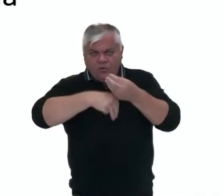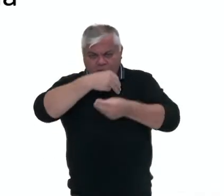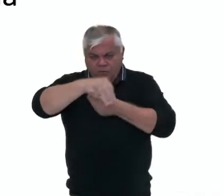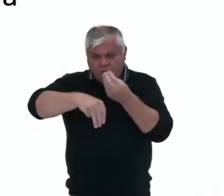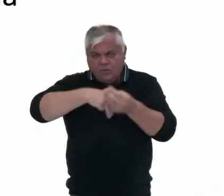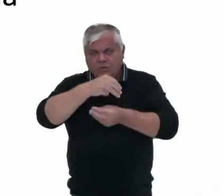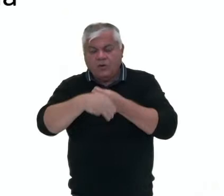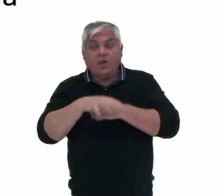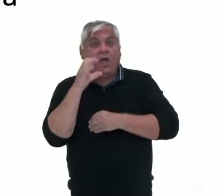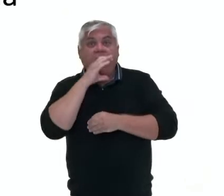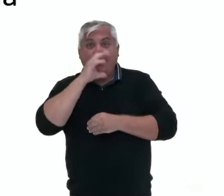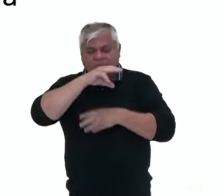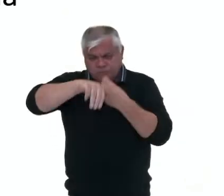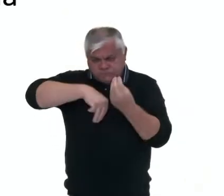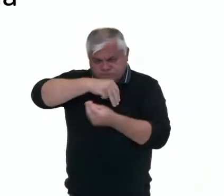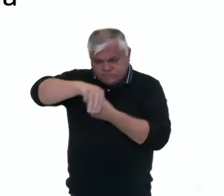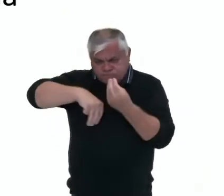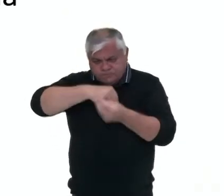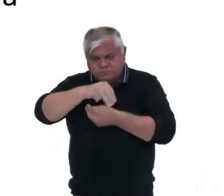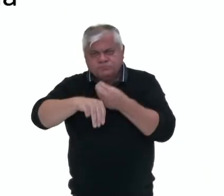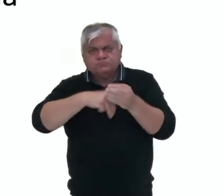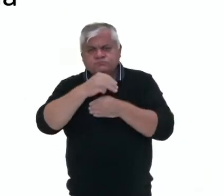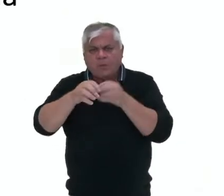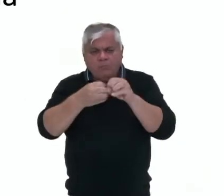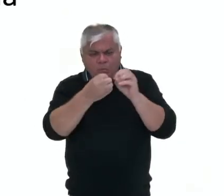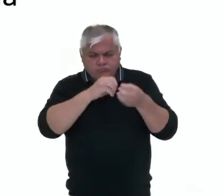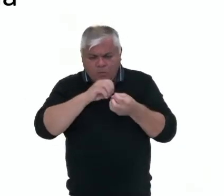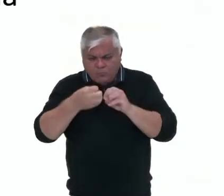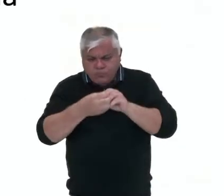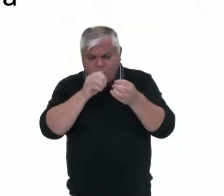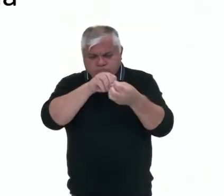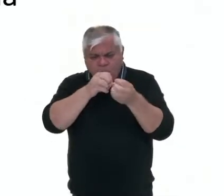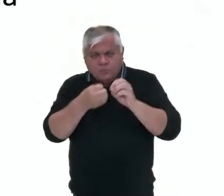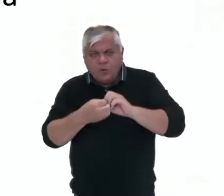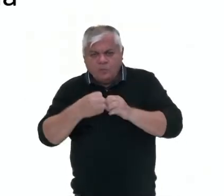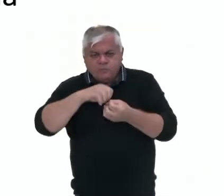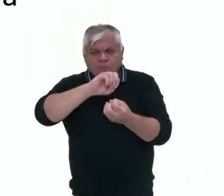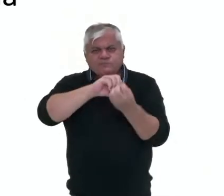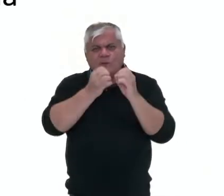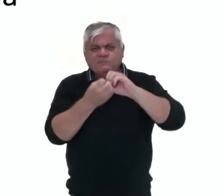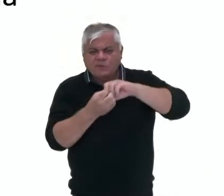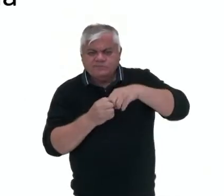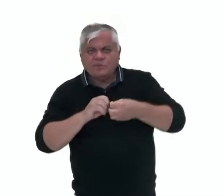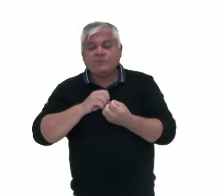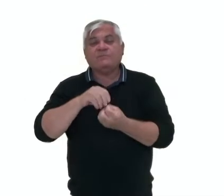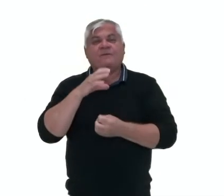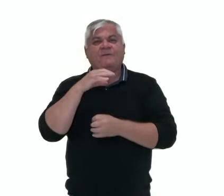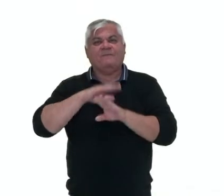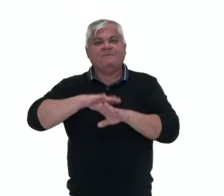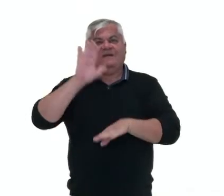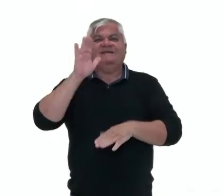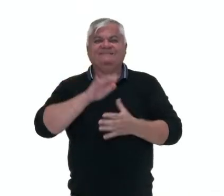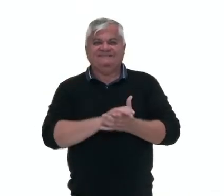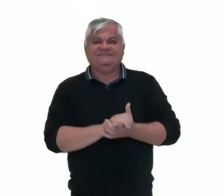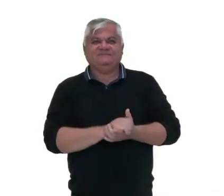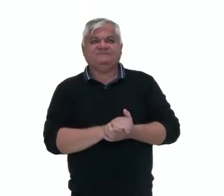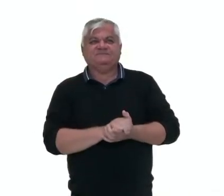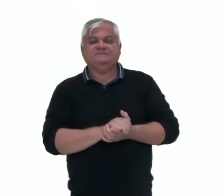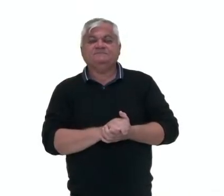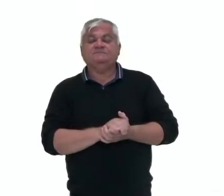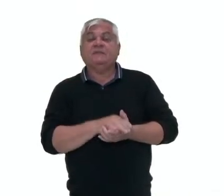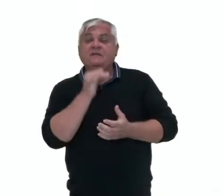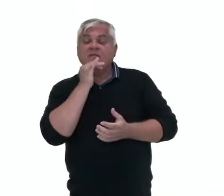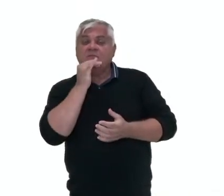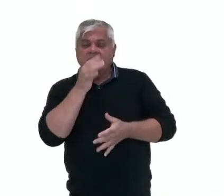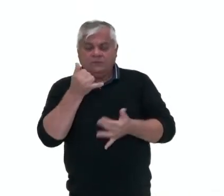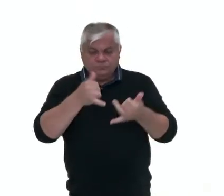mais agitadas têm probabilidade maior de colidirem, gerando uma velocidade de reação maior. A análise de uma